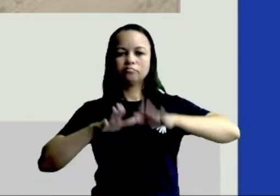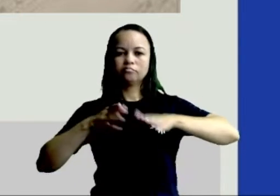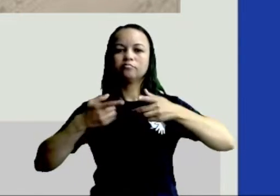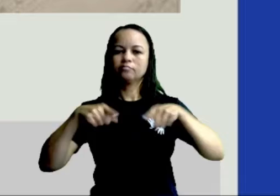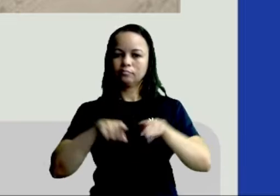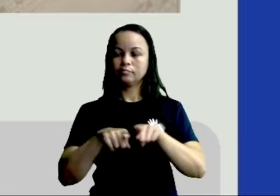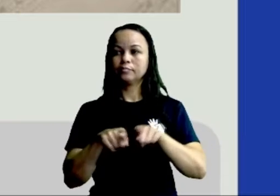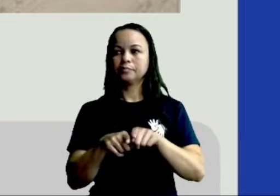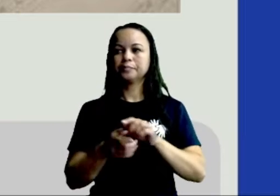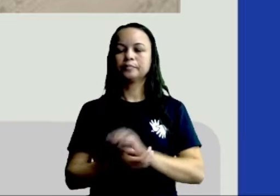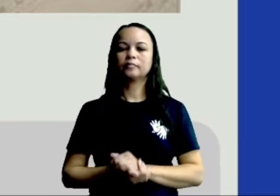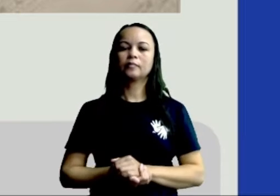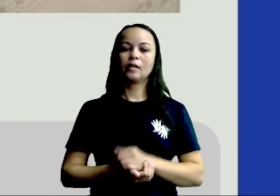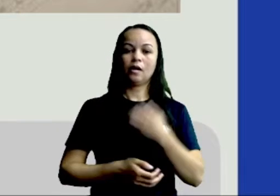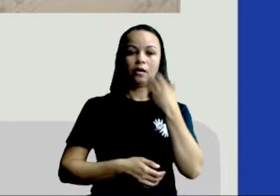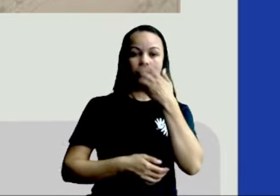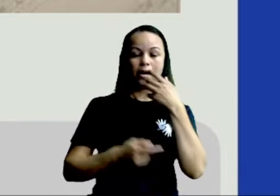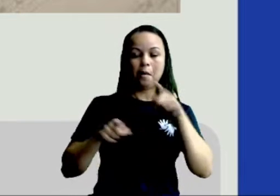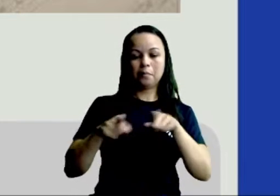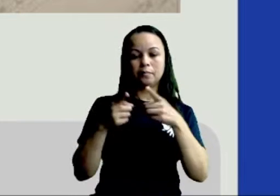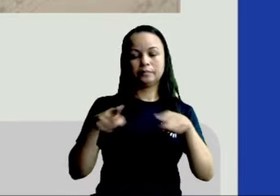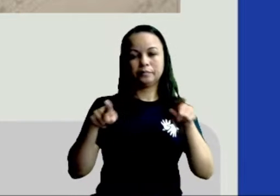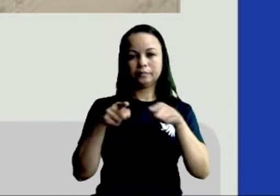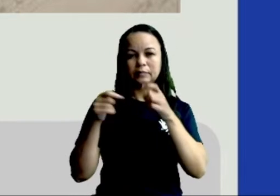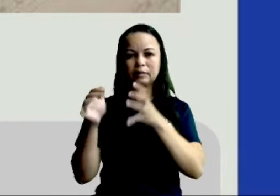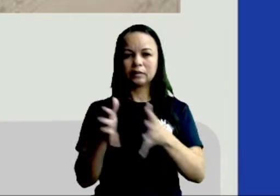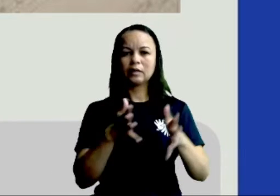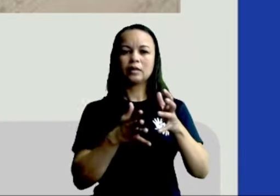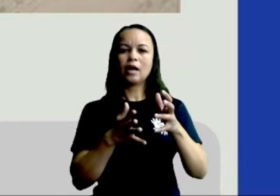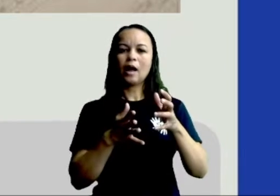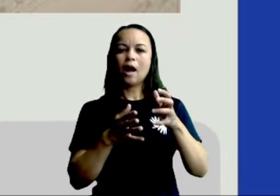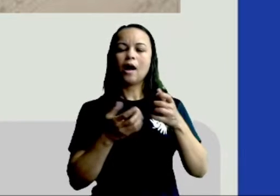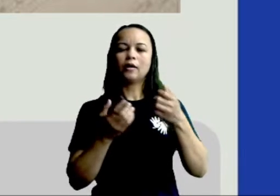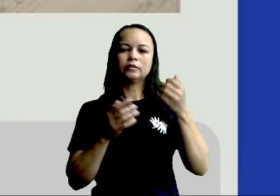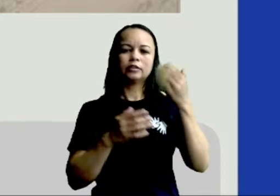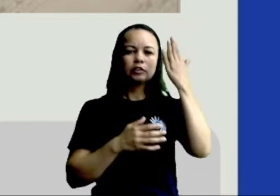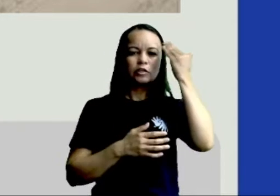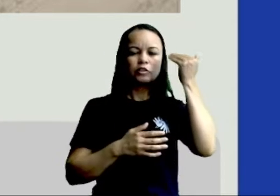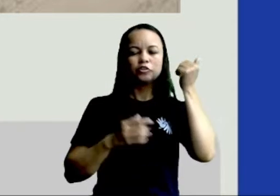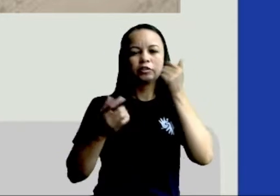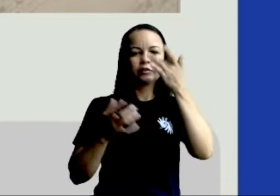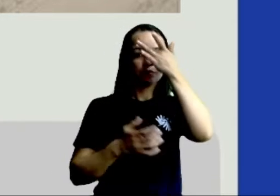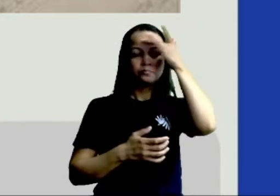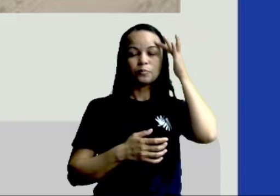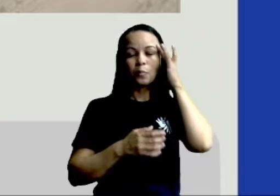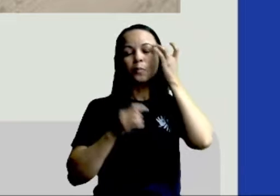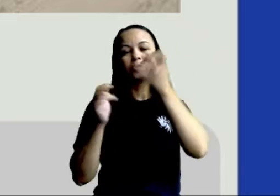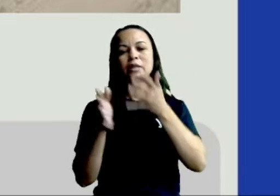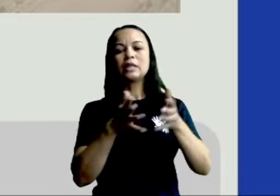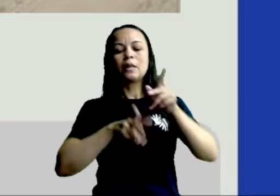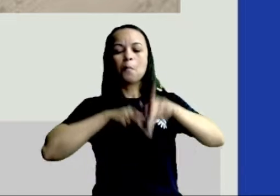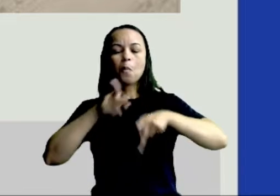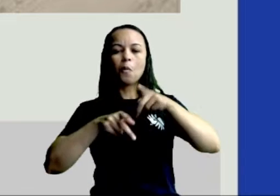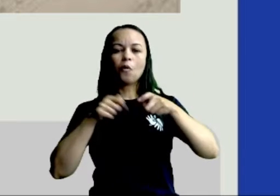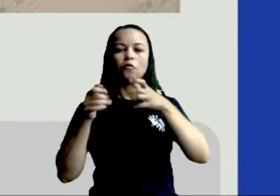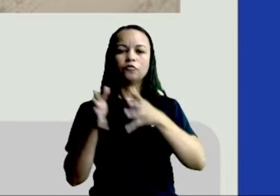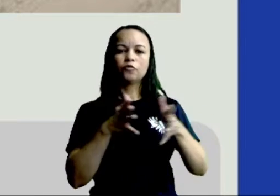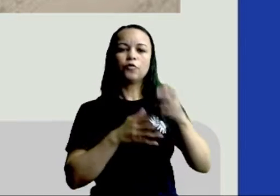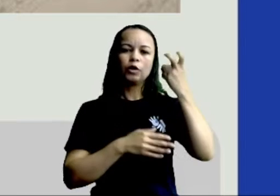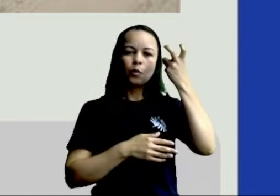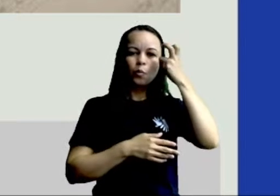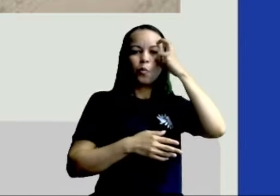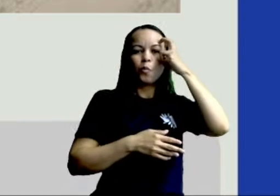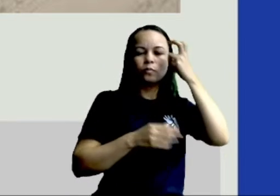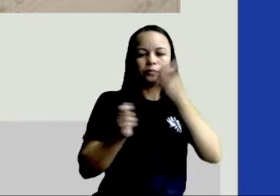musicais a música é uma manifestação artística e cultural de um povo em determinada época ou região